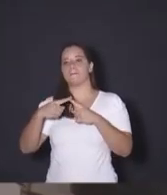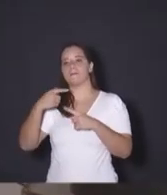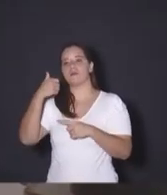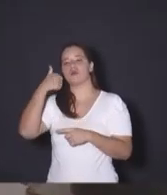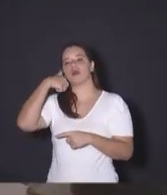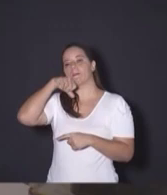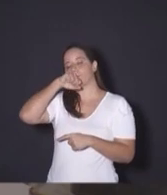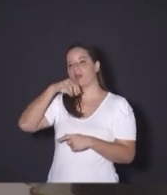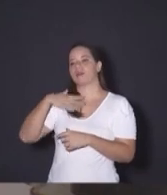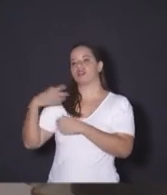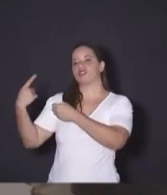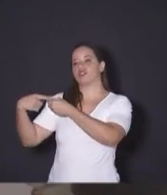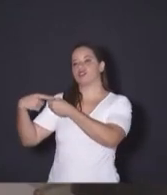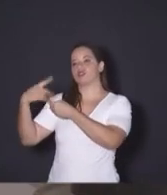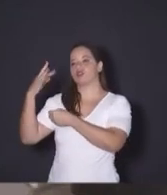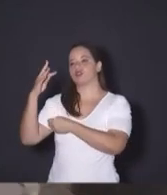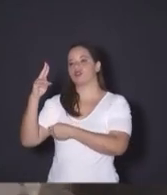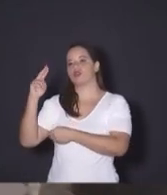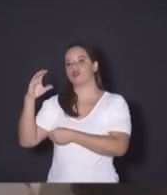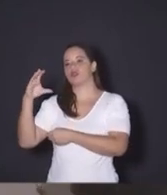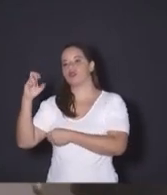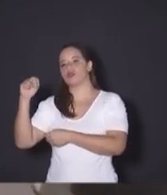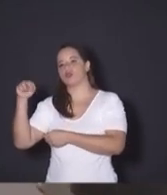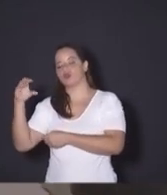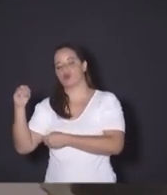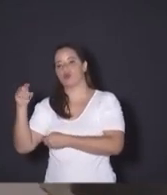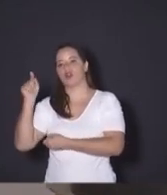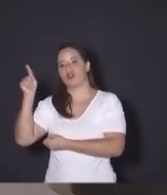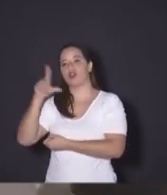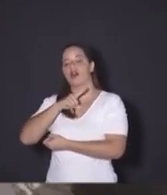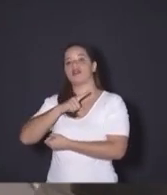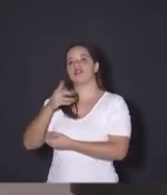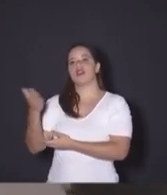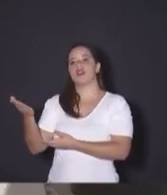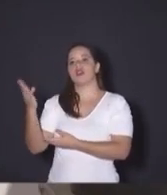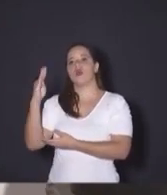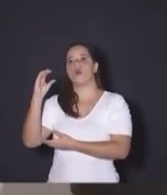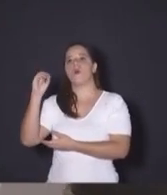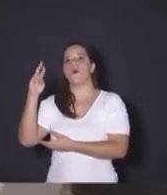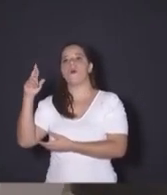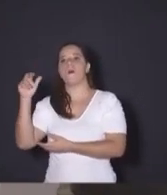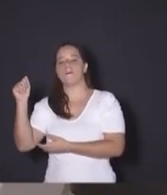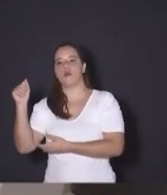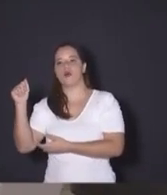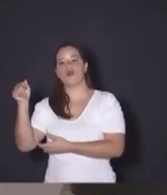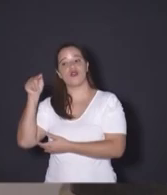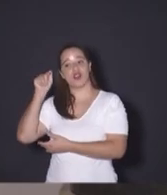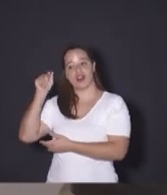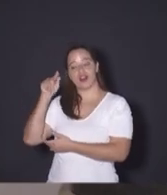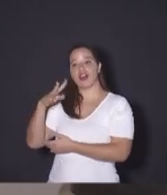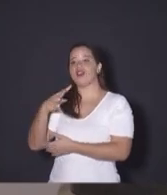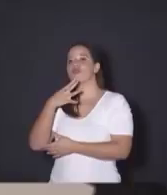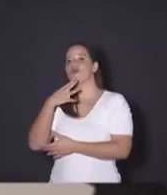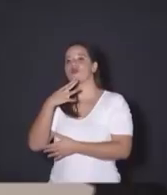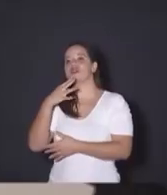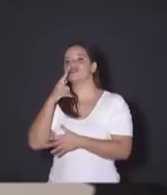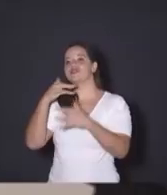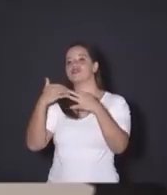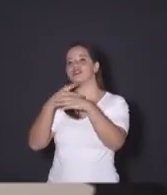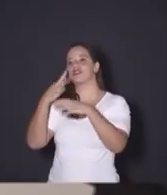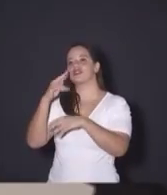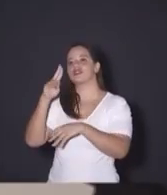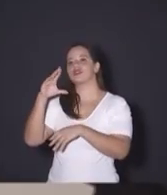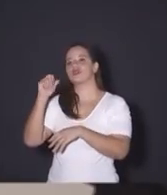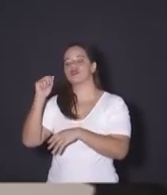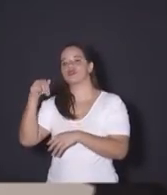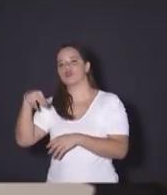interior é leve tocando bahia e lá tem o bora então não é maravilhoso e foi lá que conheci tucano eu digo isso para minha